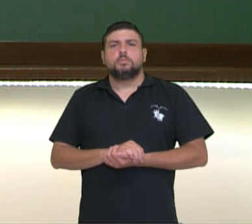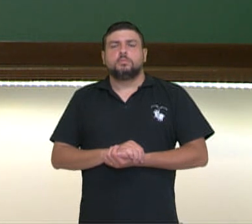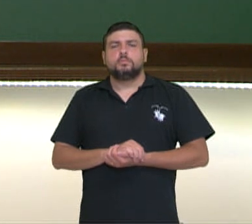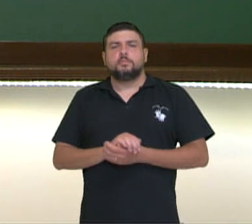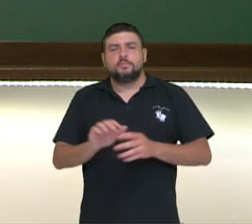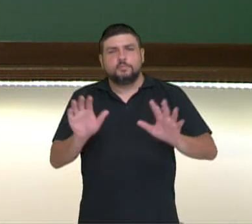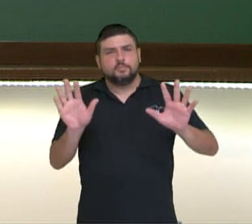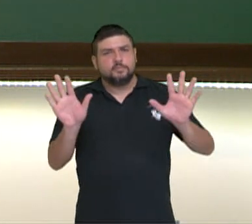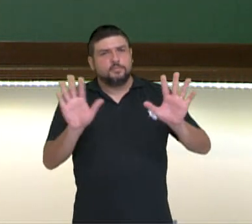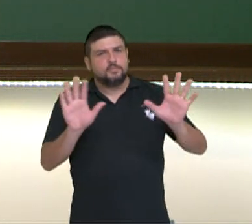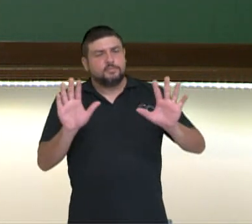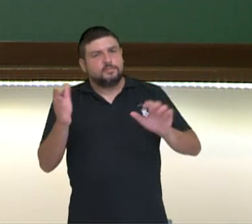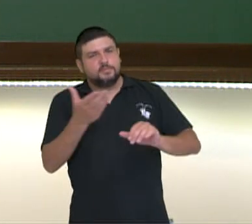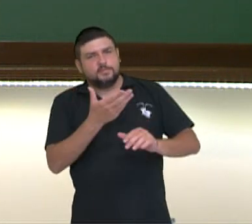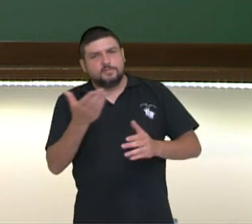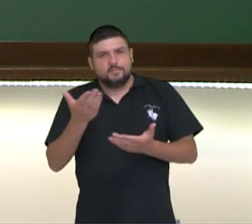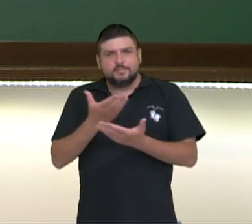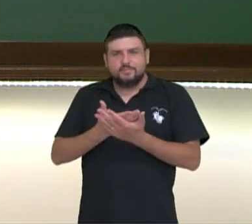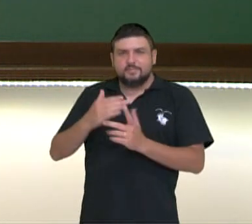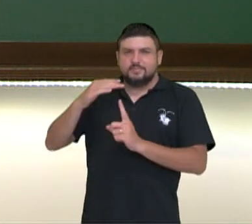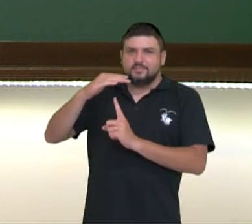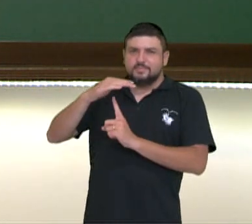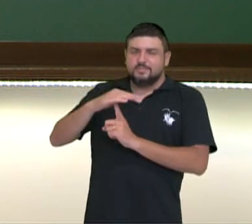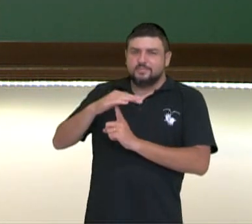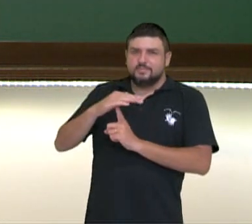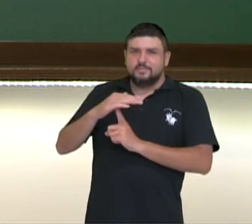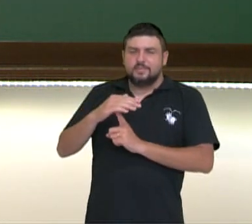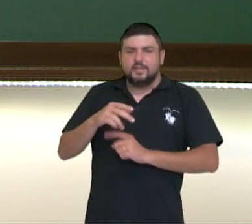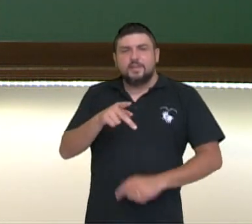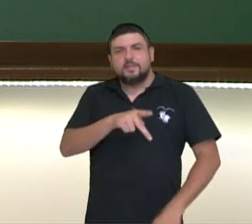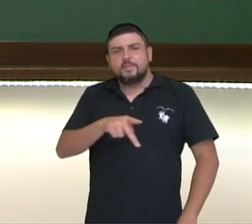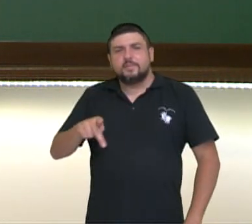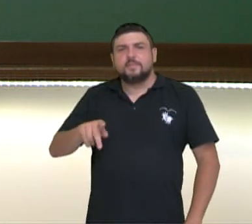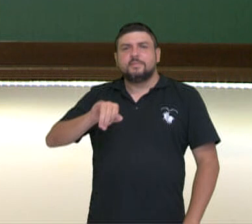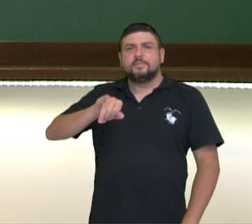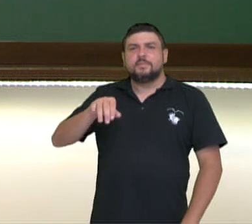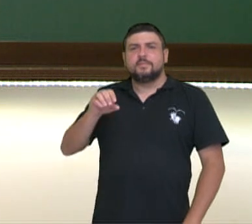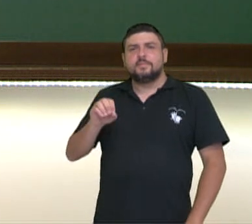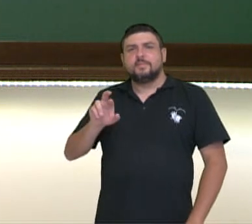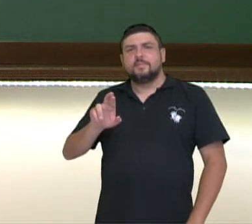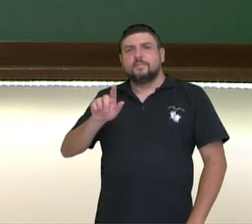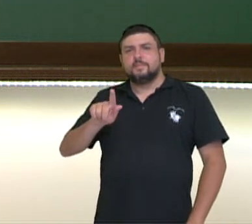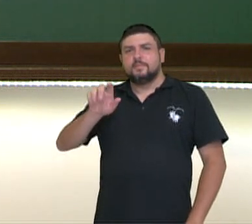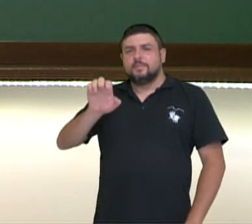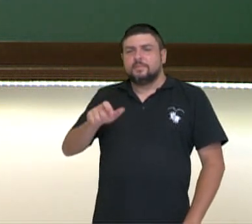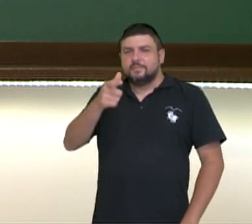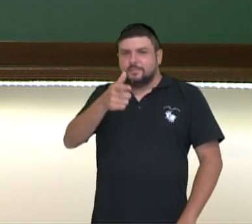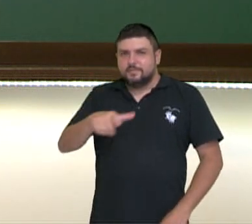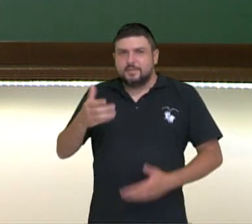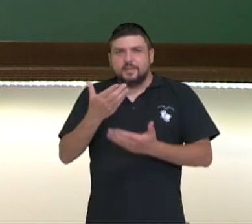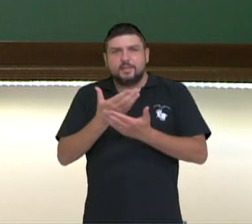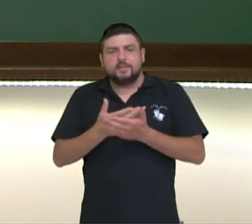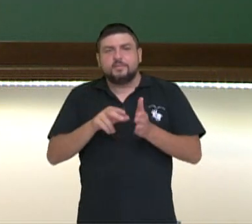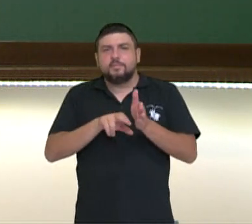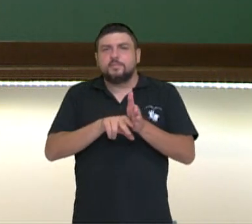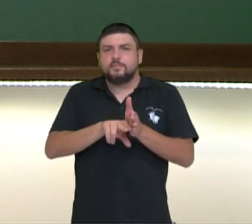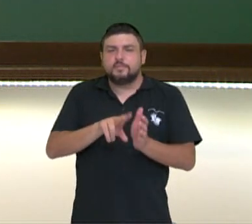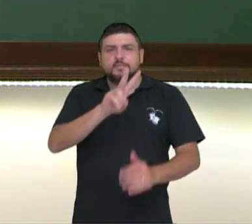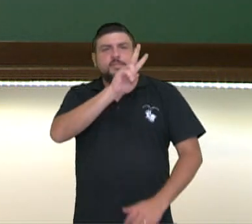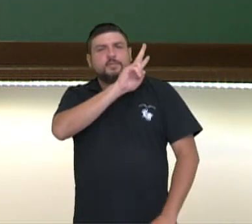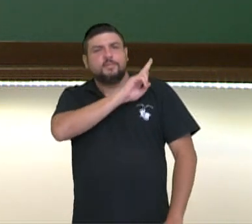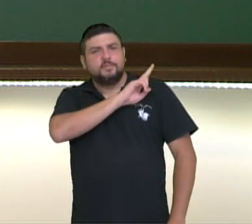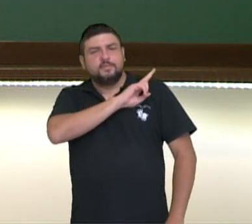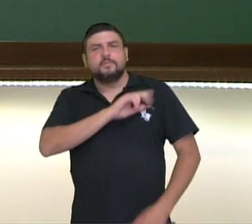Salve, salve, galerinha da Aula Paraná, tudo bem com vocês? Prof. Jorge na área com mais uma aula de Biologia para a segunda série do ensino